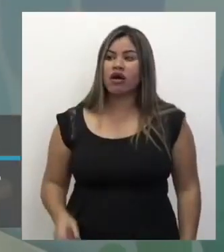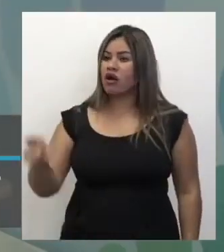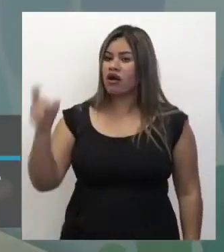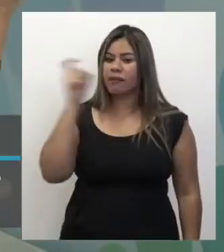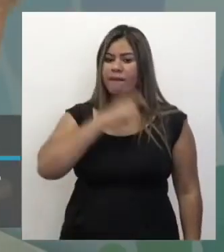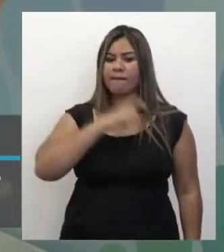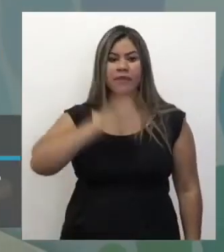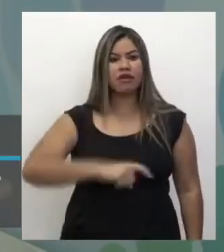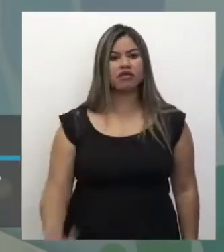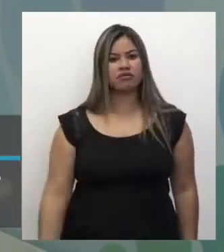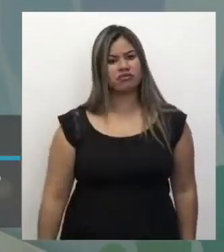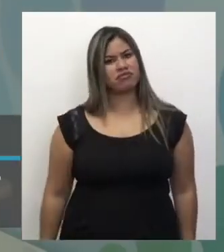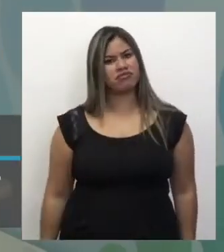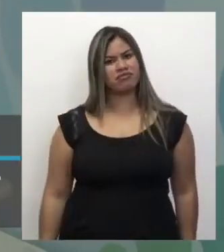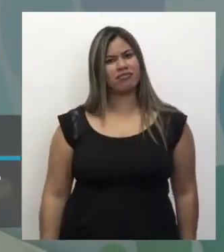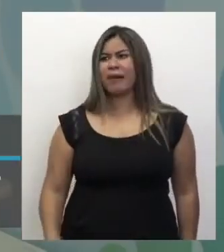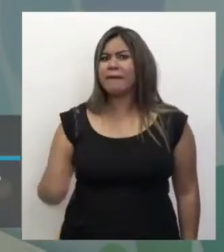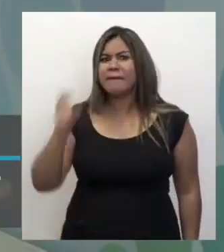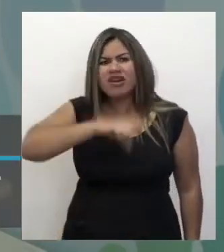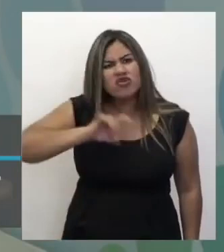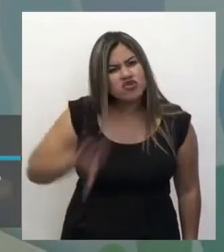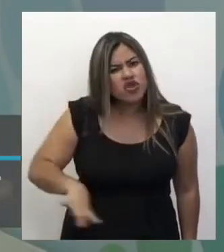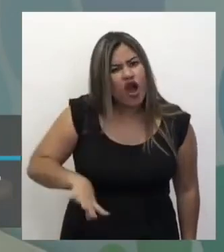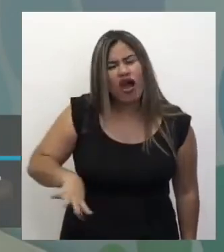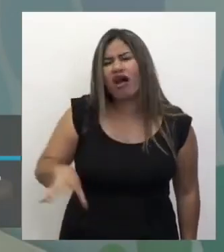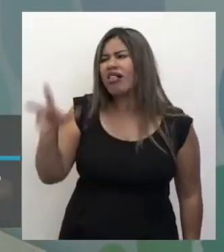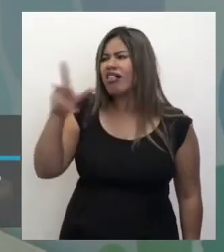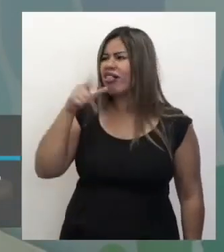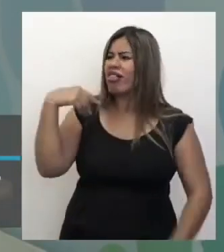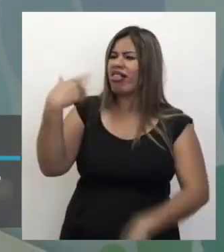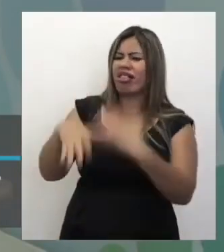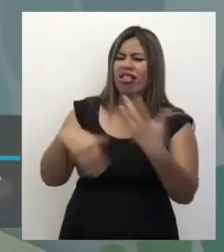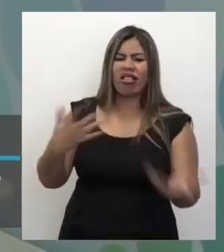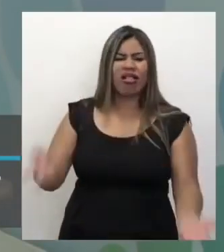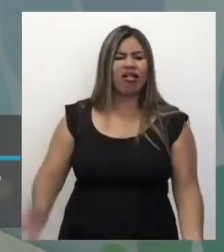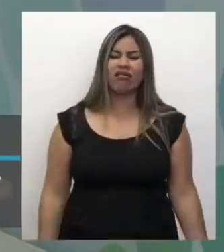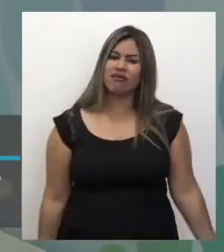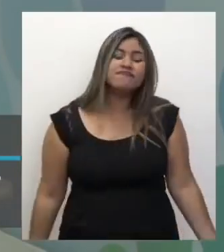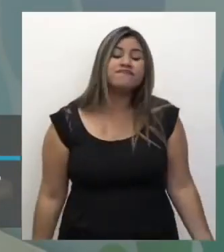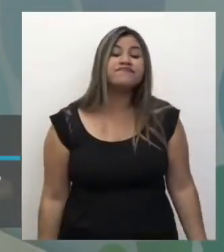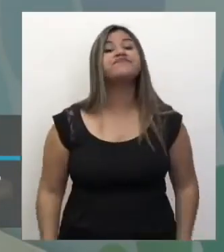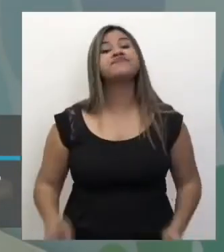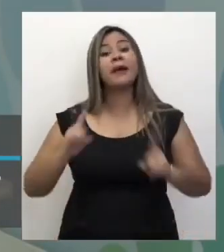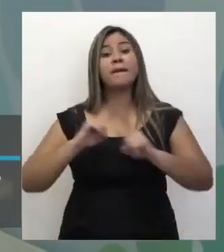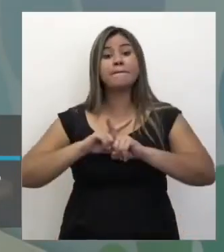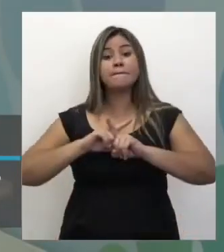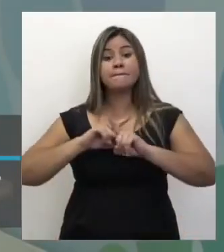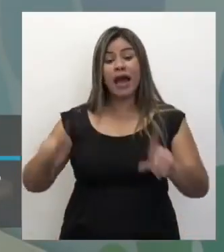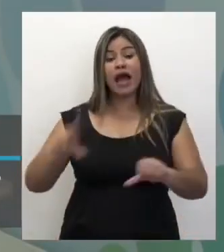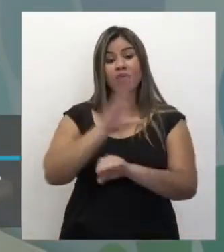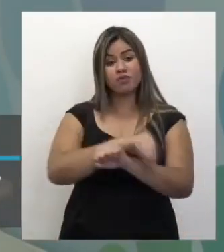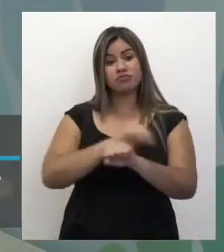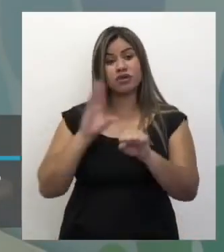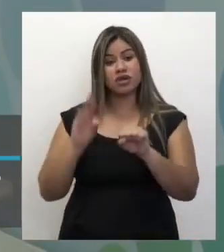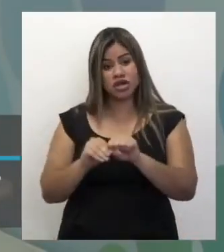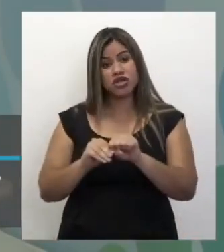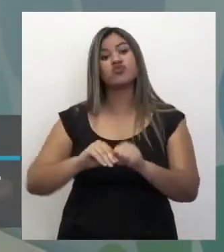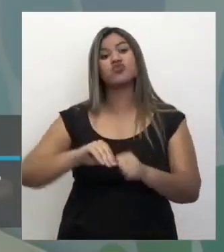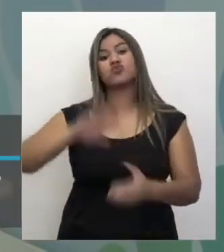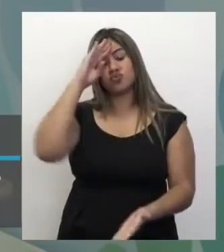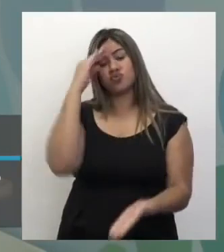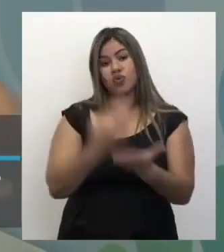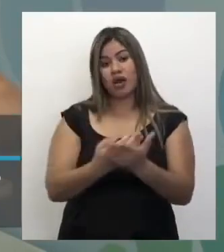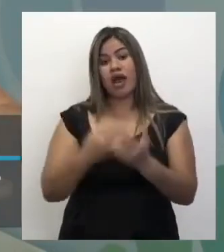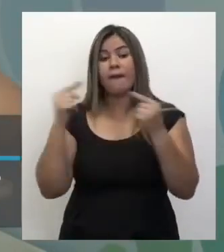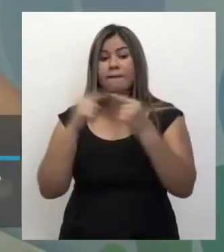Ele mentia, ele era enrolado. Mas enfim, Andréia, o argumento de princípio dentro do texto